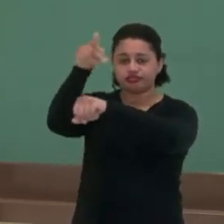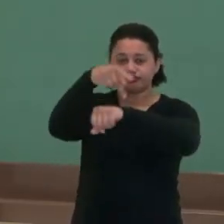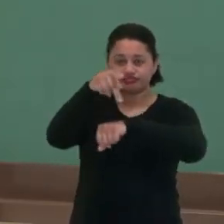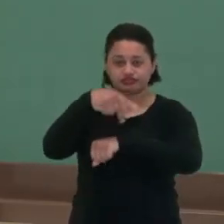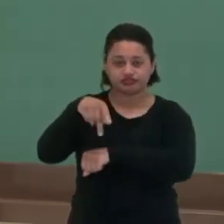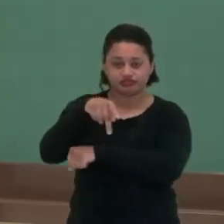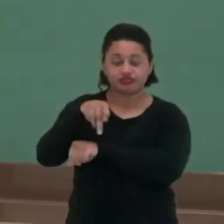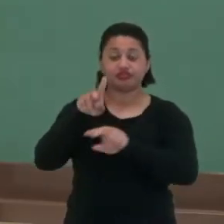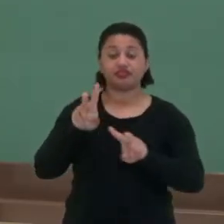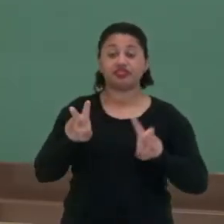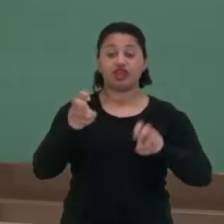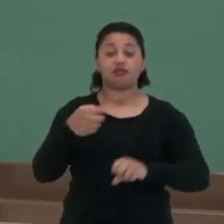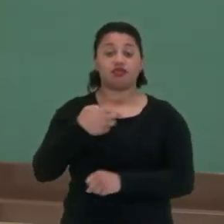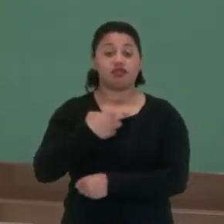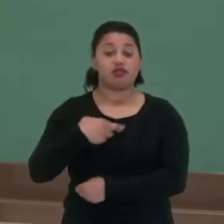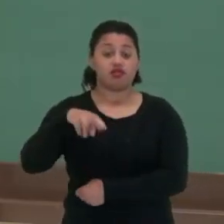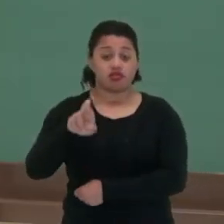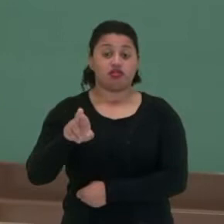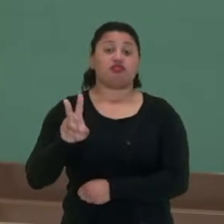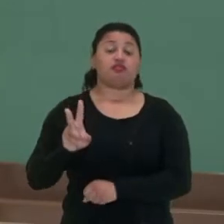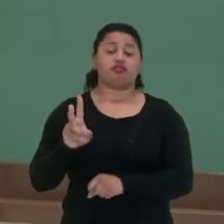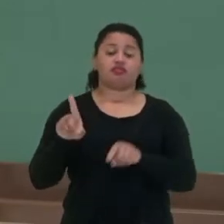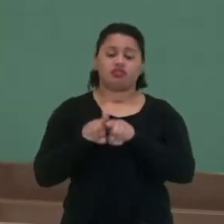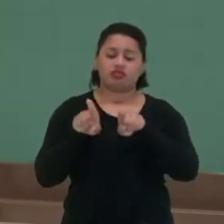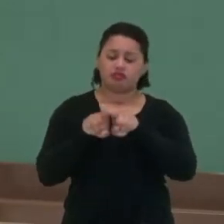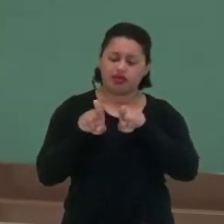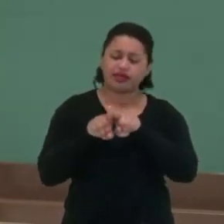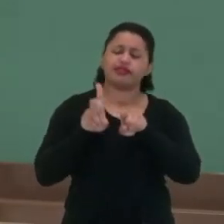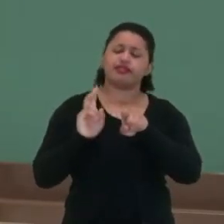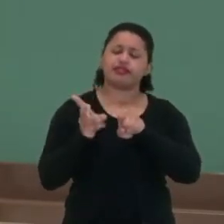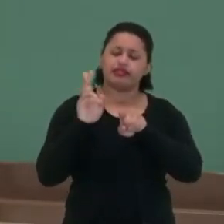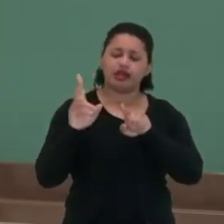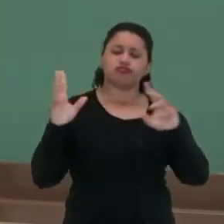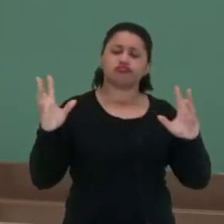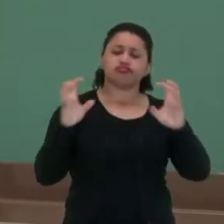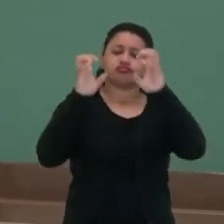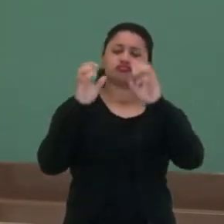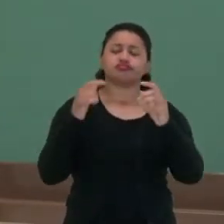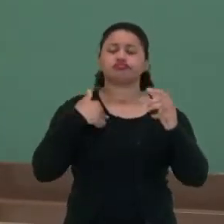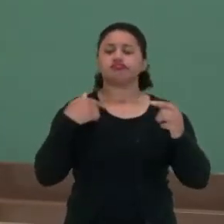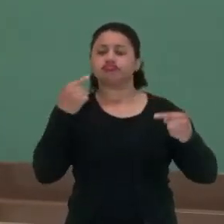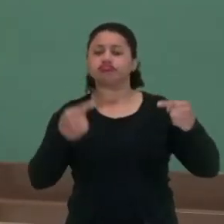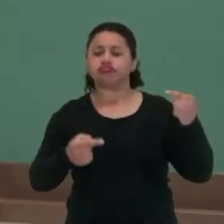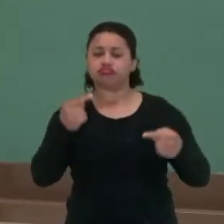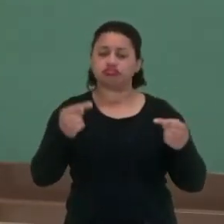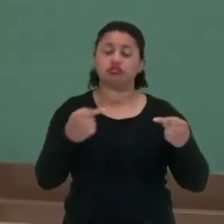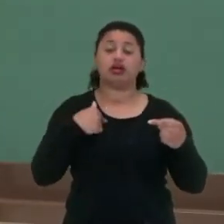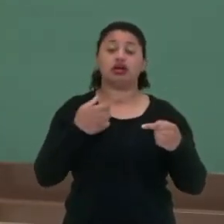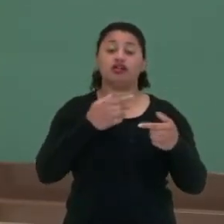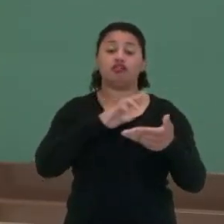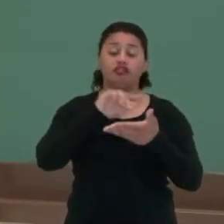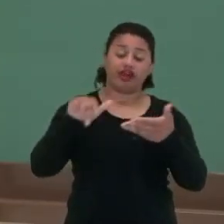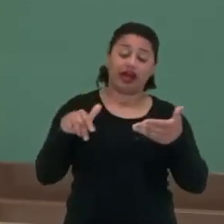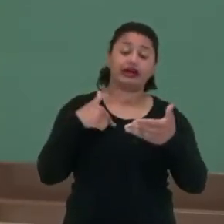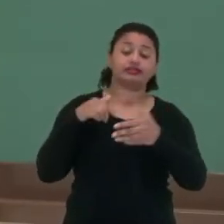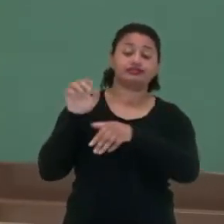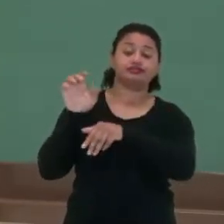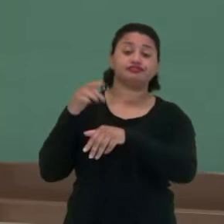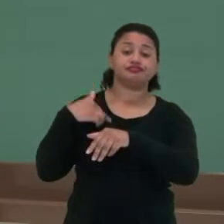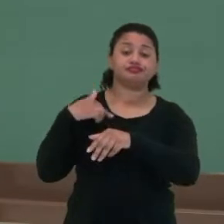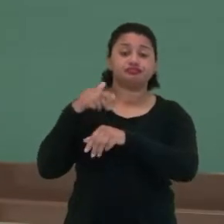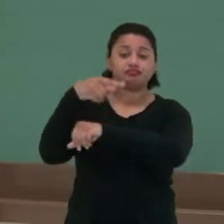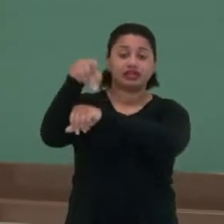questões religiosas elas estão muito presentes. Muitos estados nessa região acabam